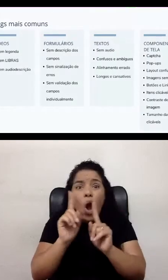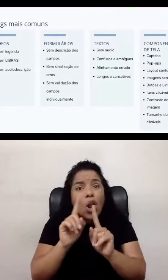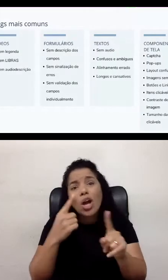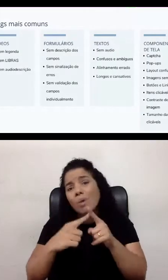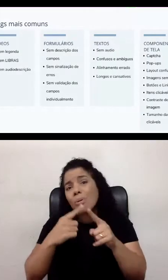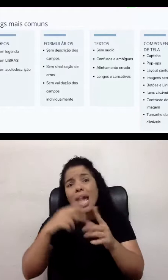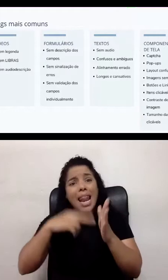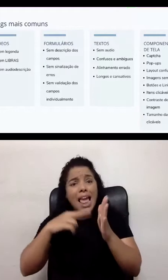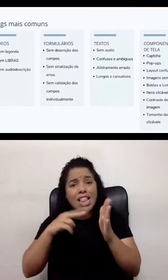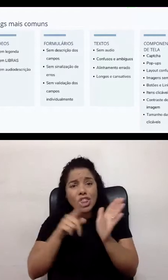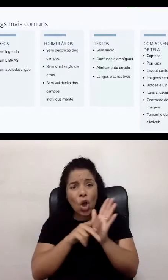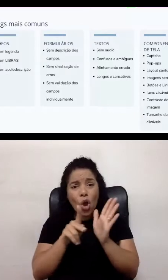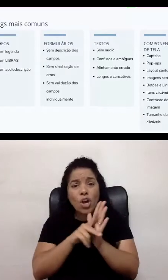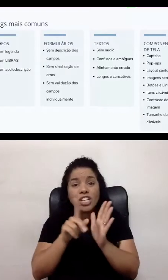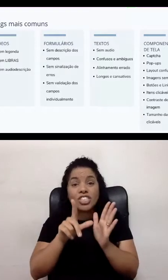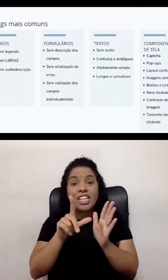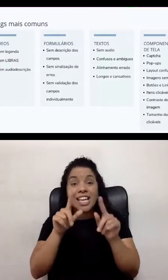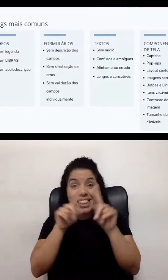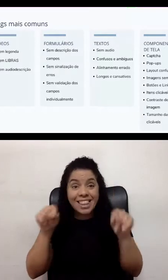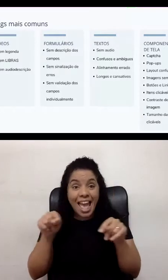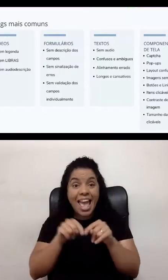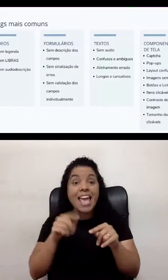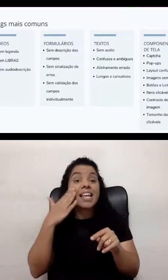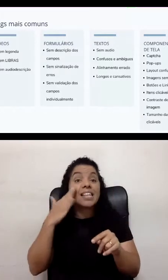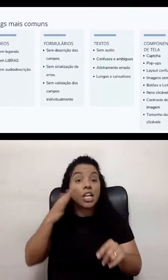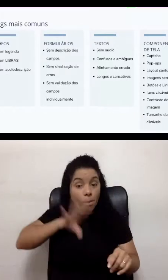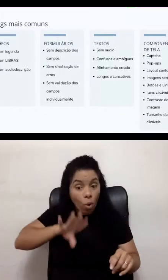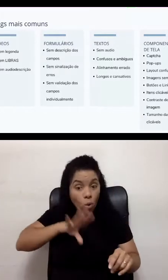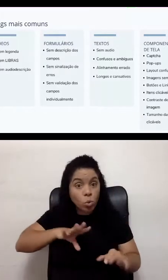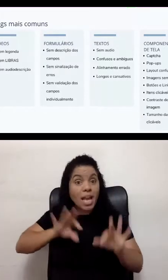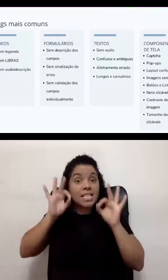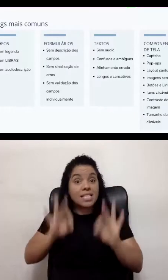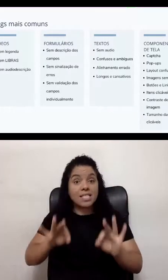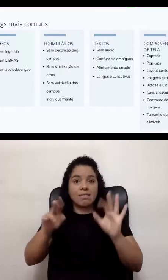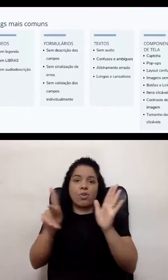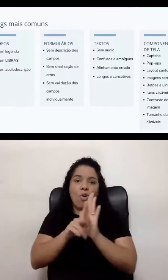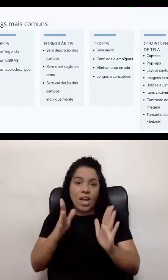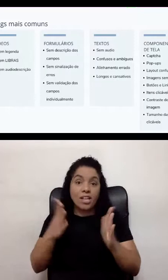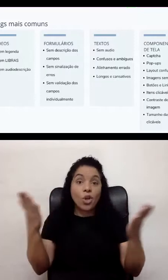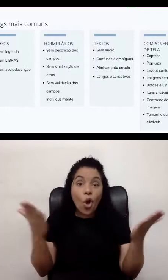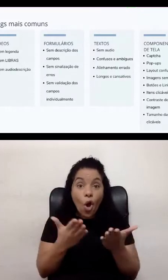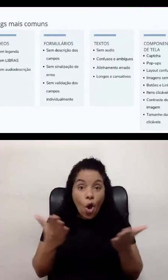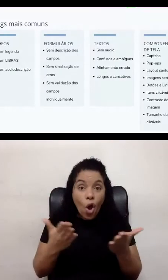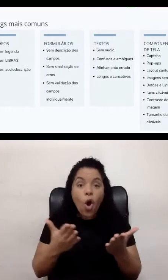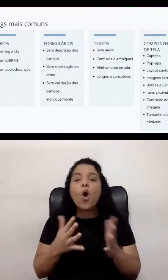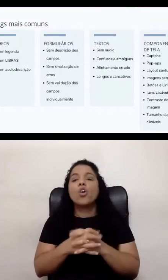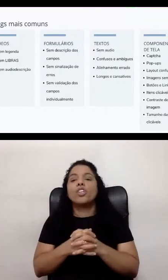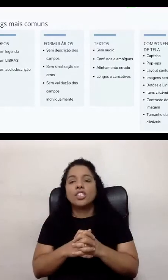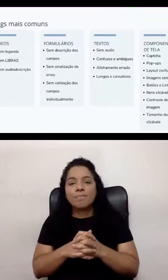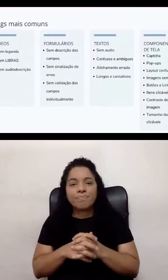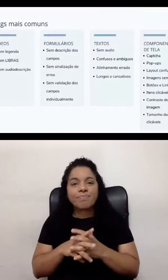de tela entende o português que está corrente. E hoje,